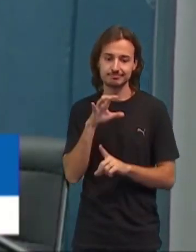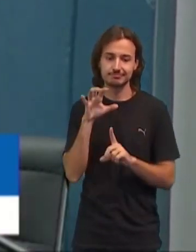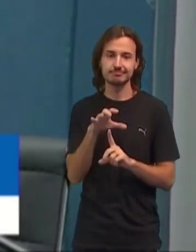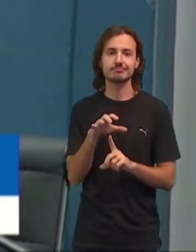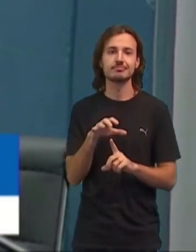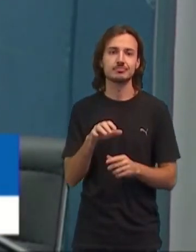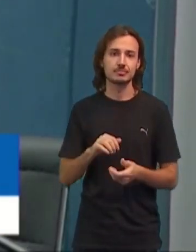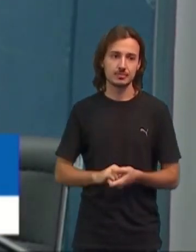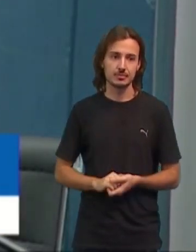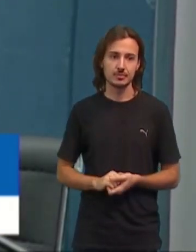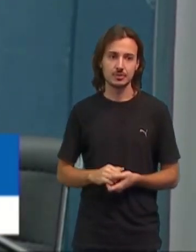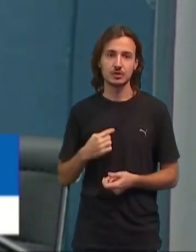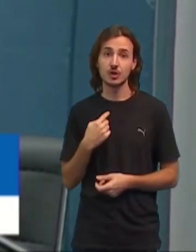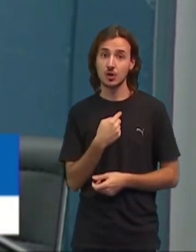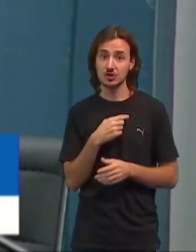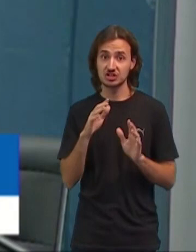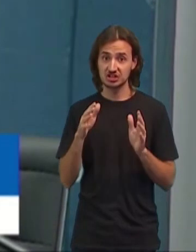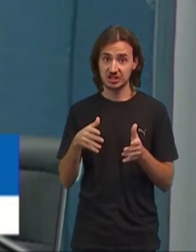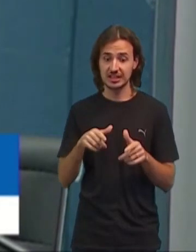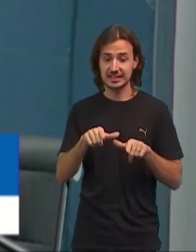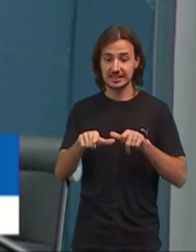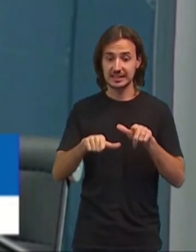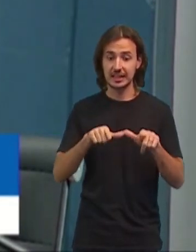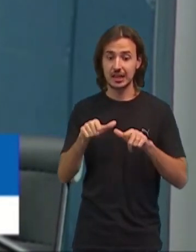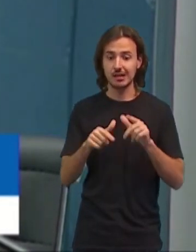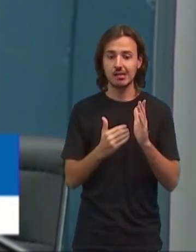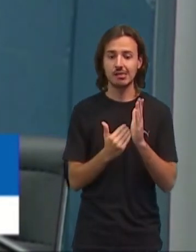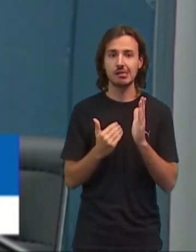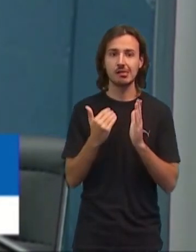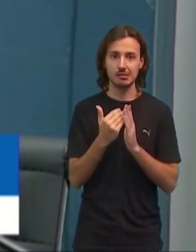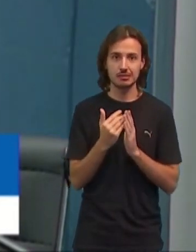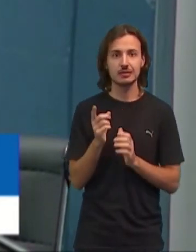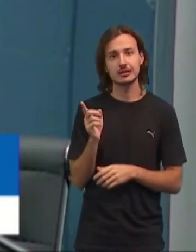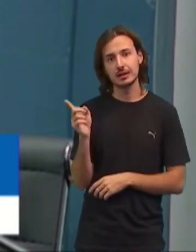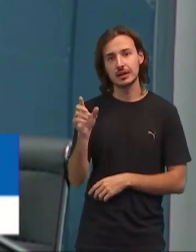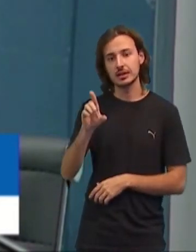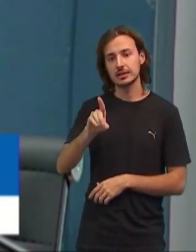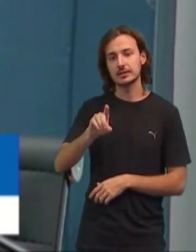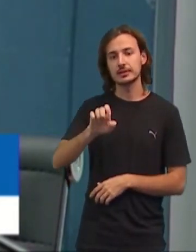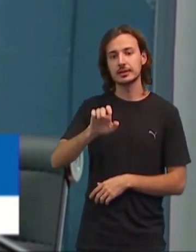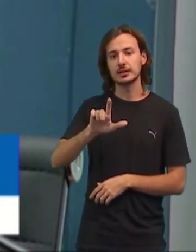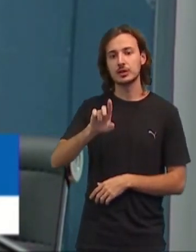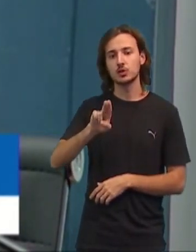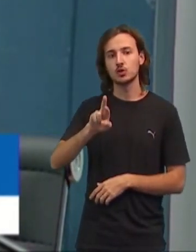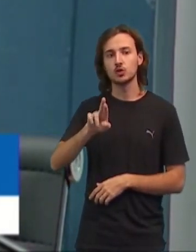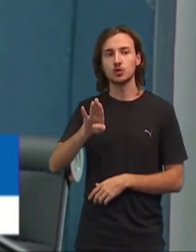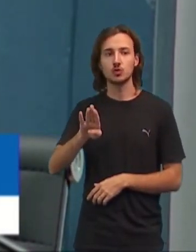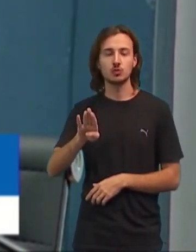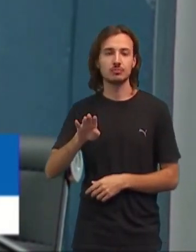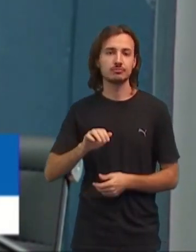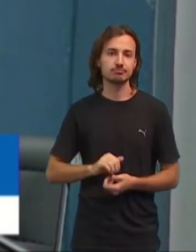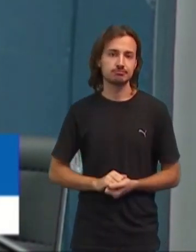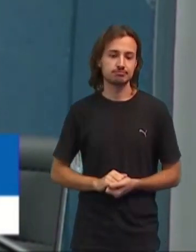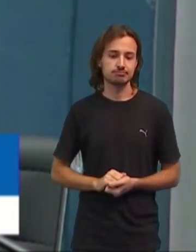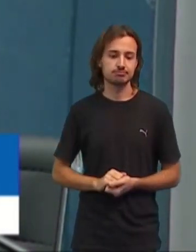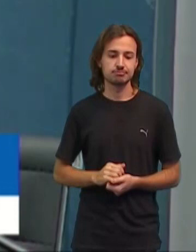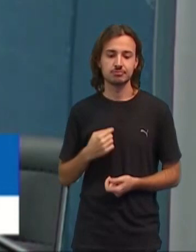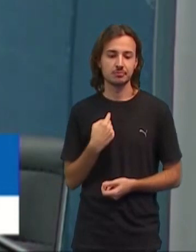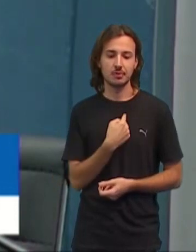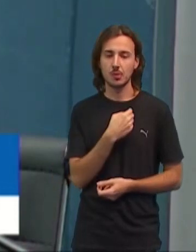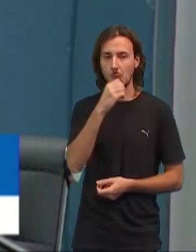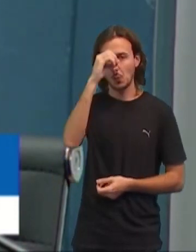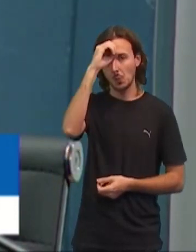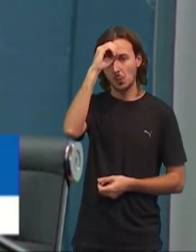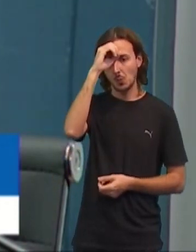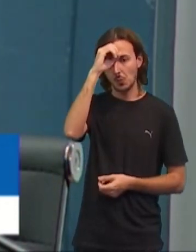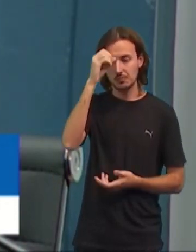para a Delube. Aumento de cargos para a Delube. E nós estamos sabendo se podemos, porque